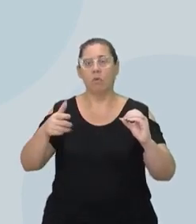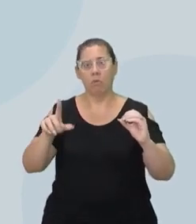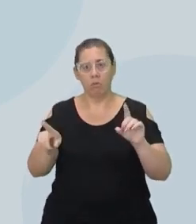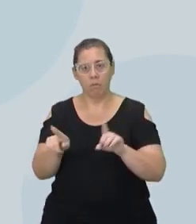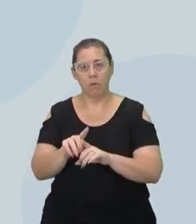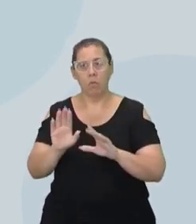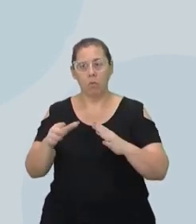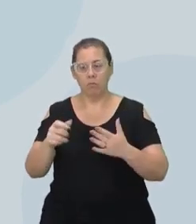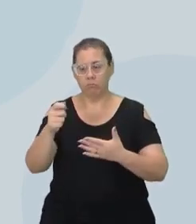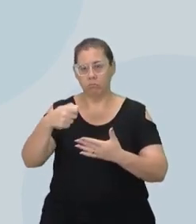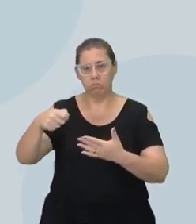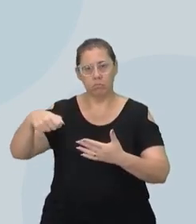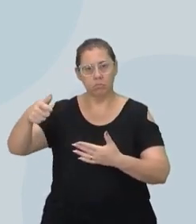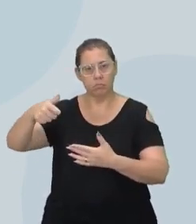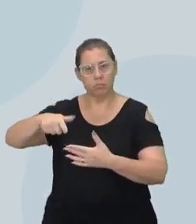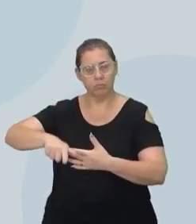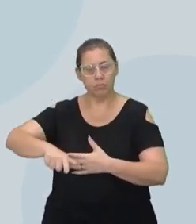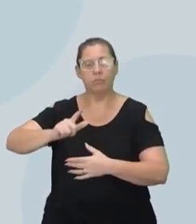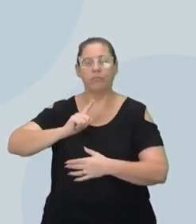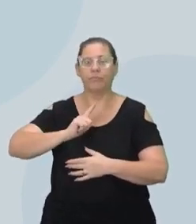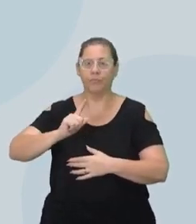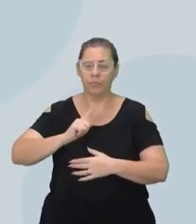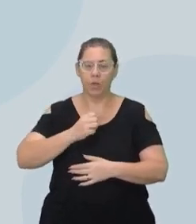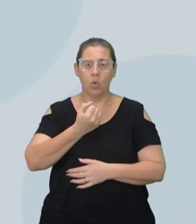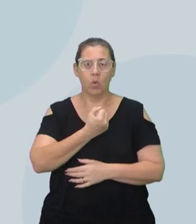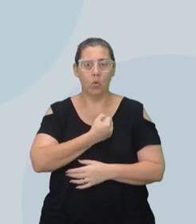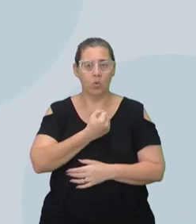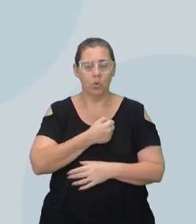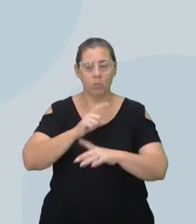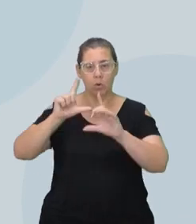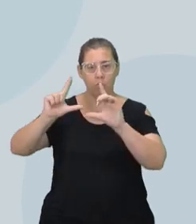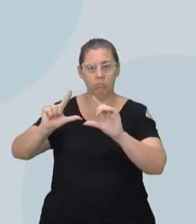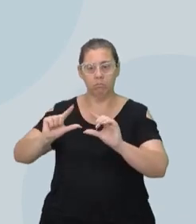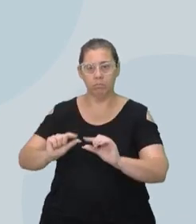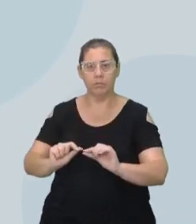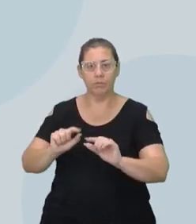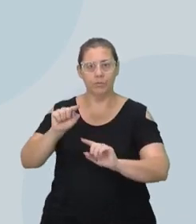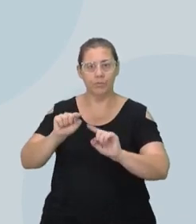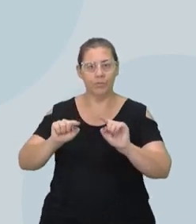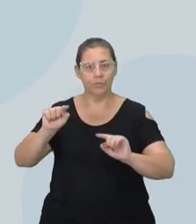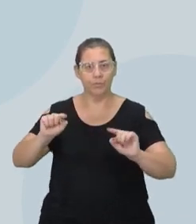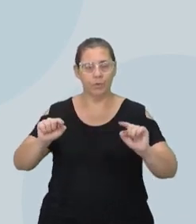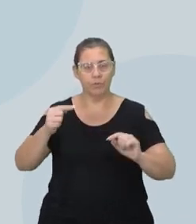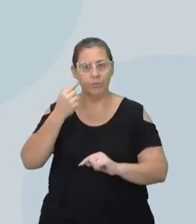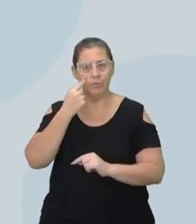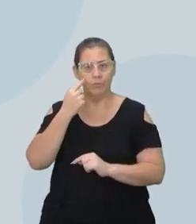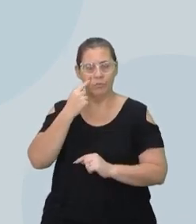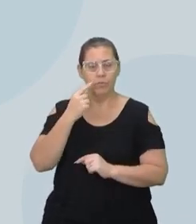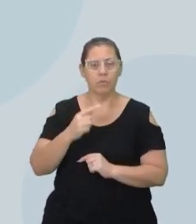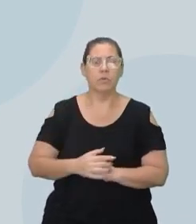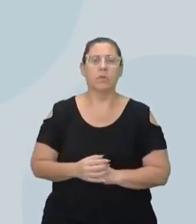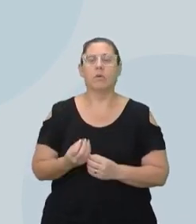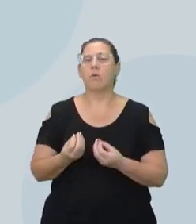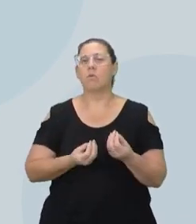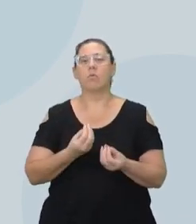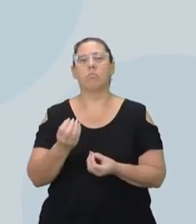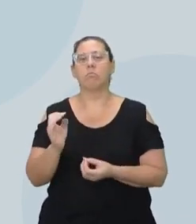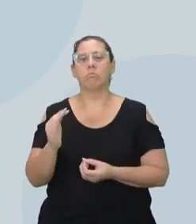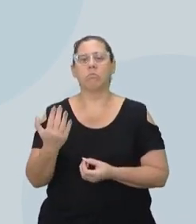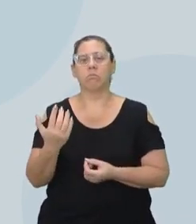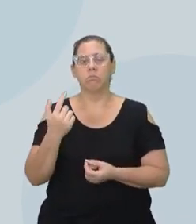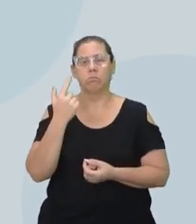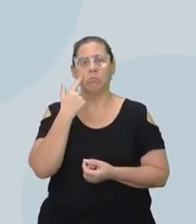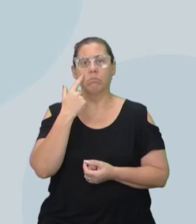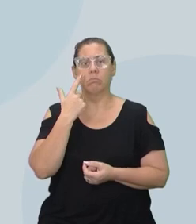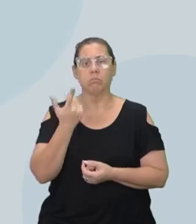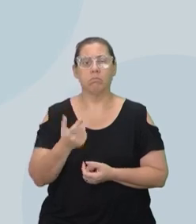quando reescrevermos o sistema, teremos um número reduzido de variáveis. Vamos ver aí como é isso, né?